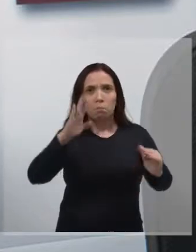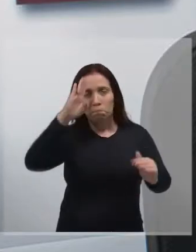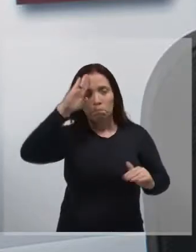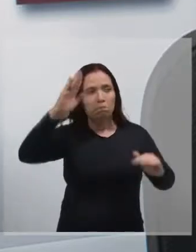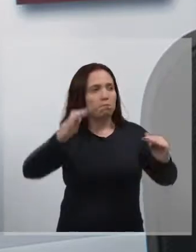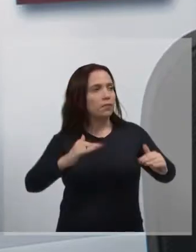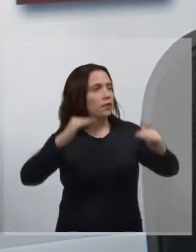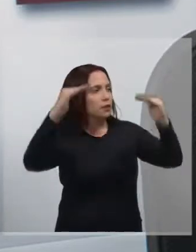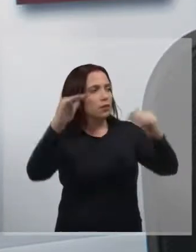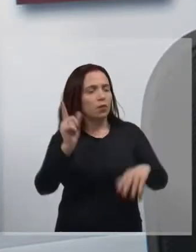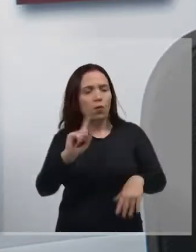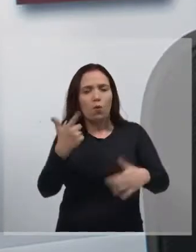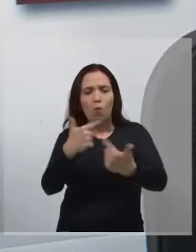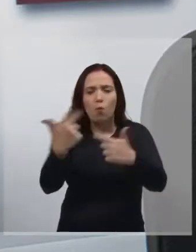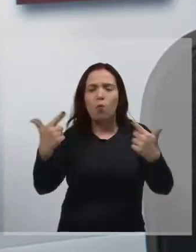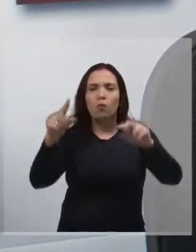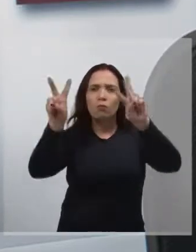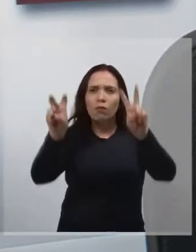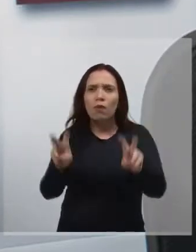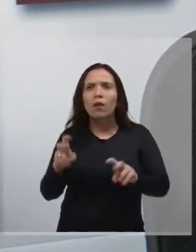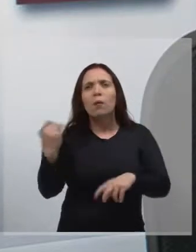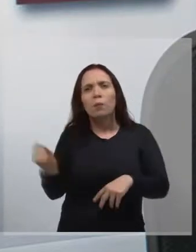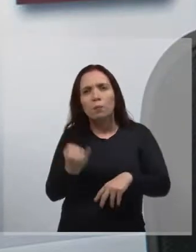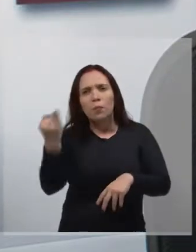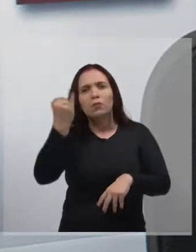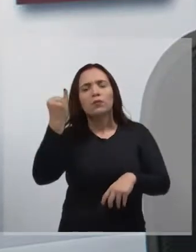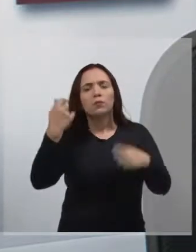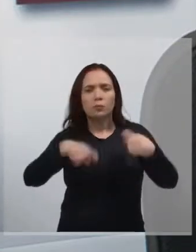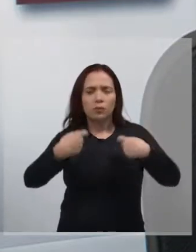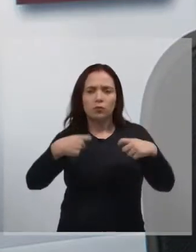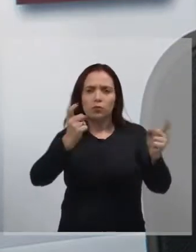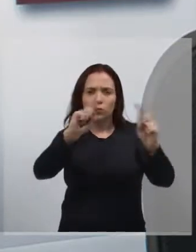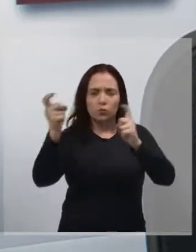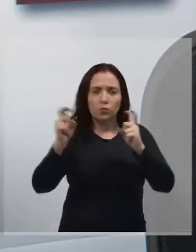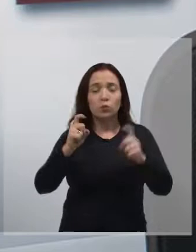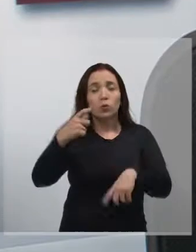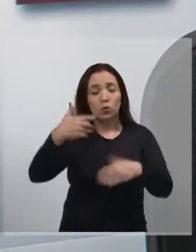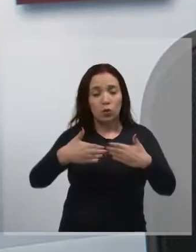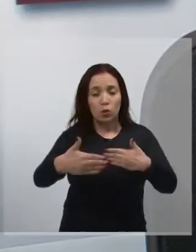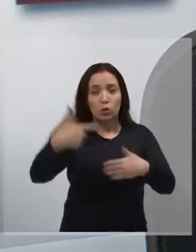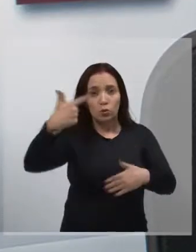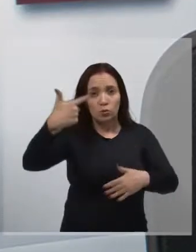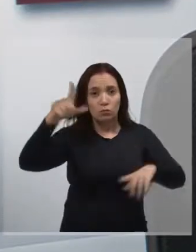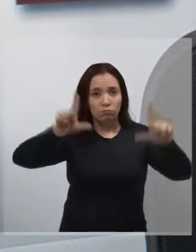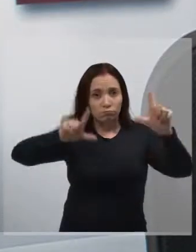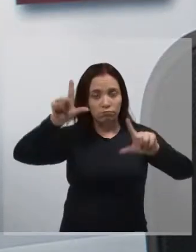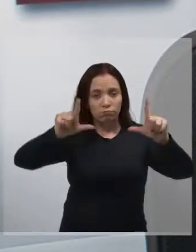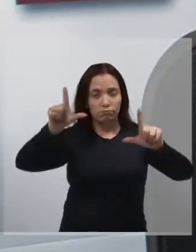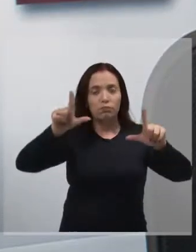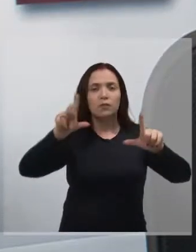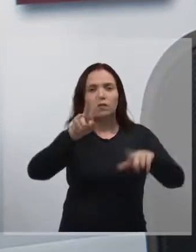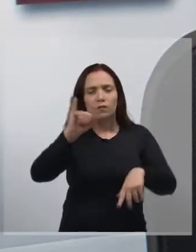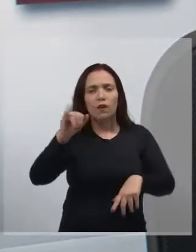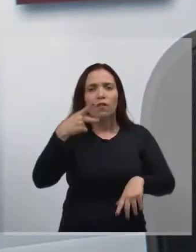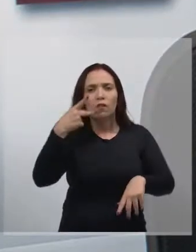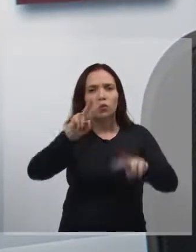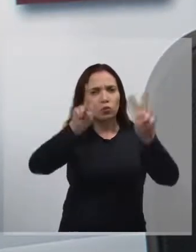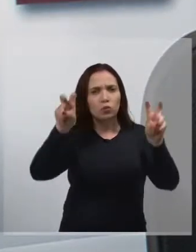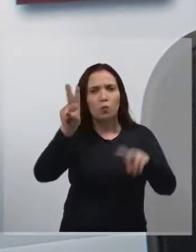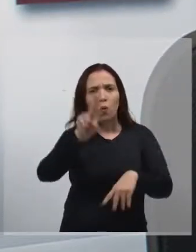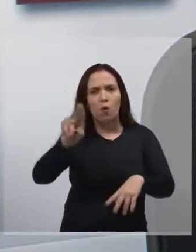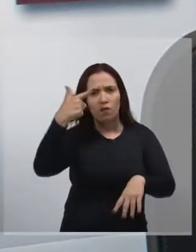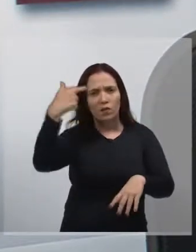Há outros temas que precisam ser rediscutidos. No segundo bloco, a gente vai entrar na questão das universidades, que é preciso